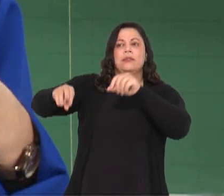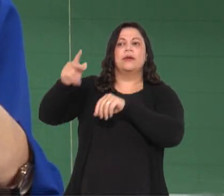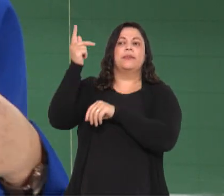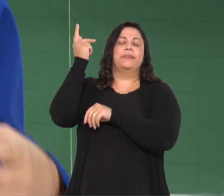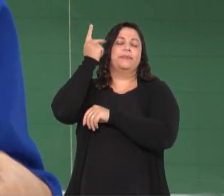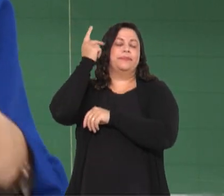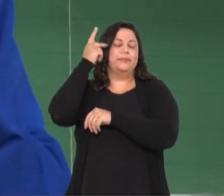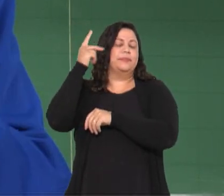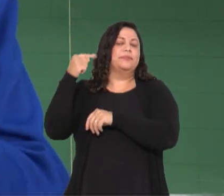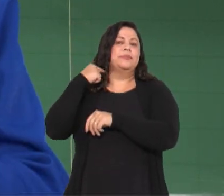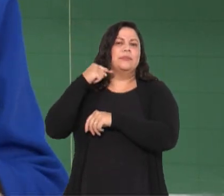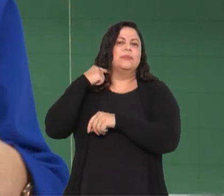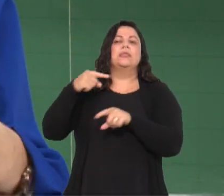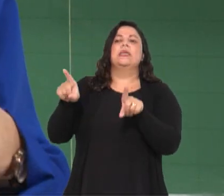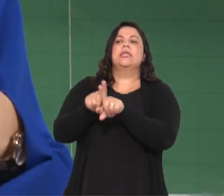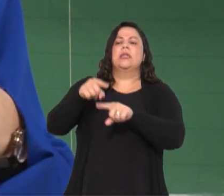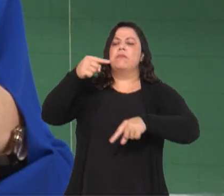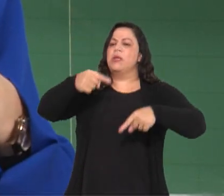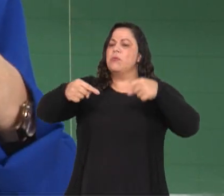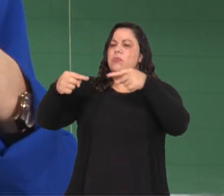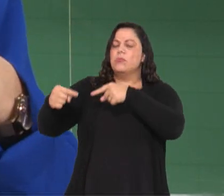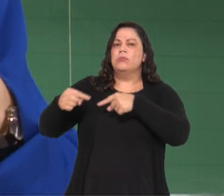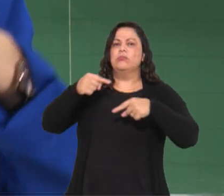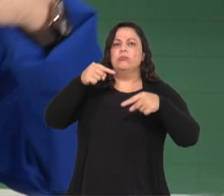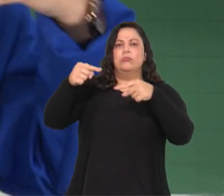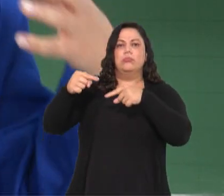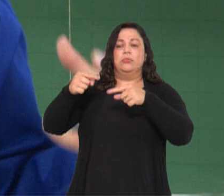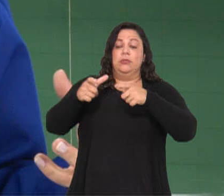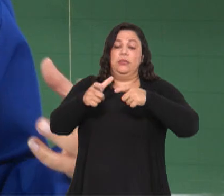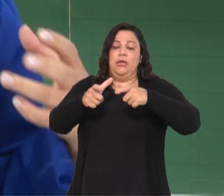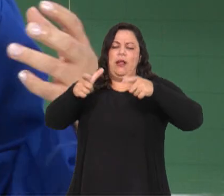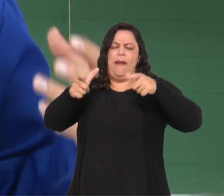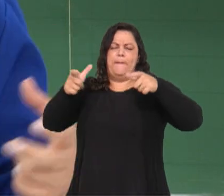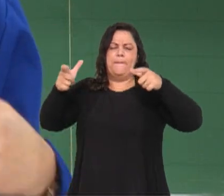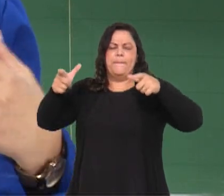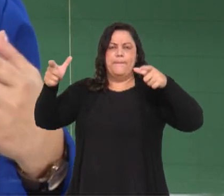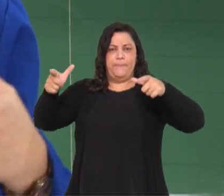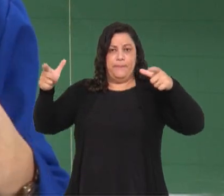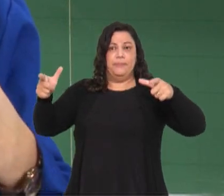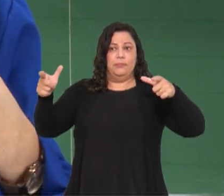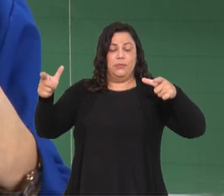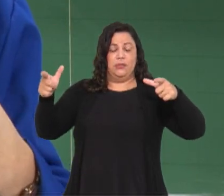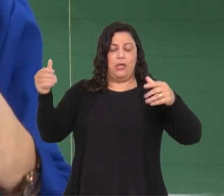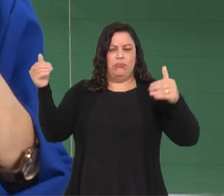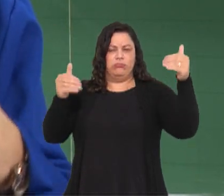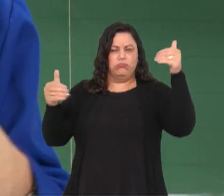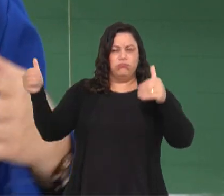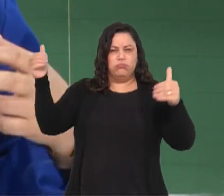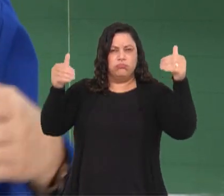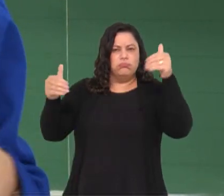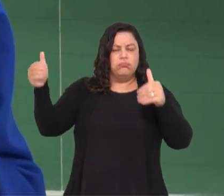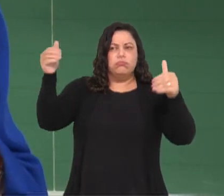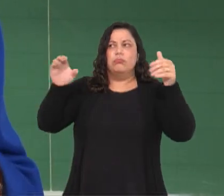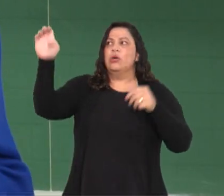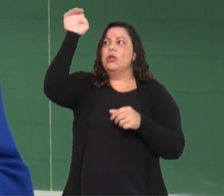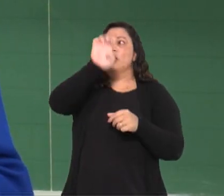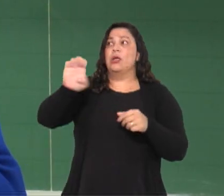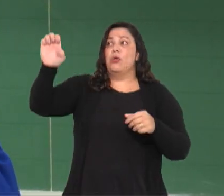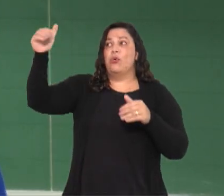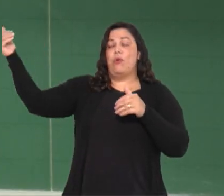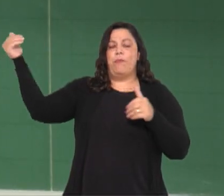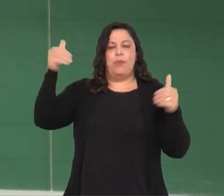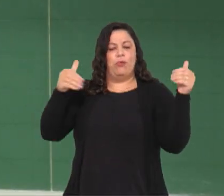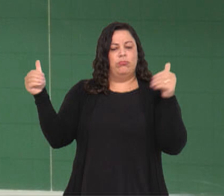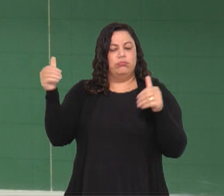política de imigração. E aí nós começamos a aumentar as correntes migratórias de imigrantes europeus que vinham para